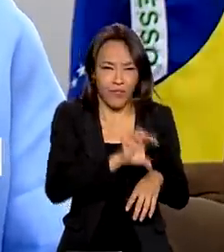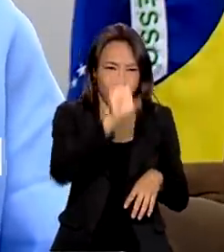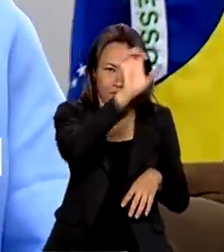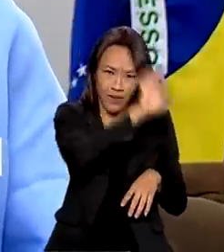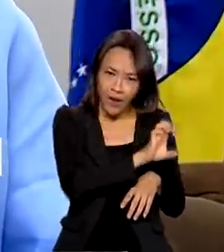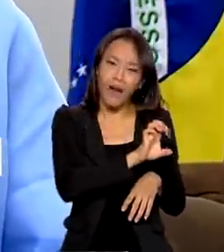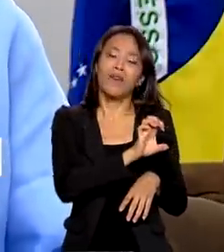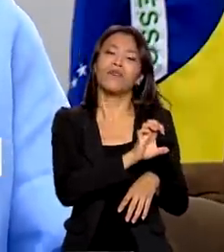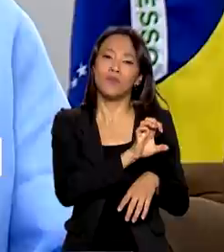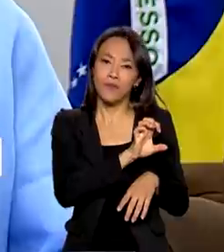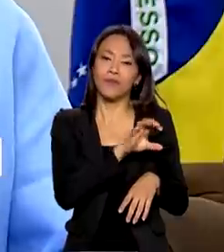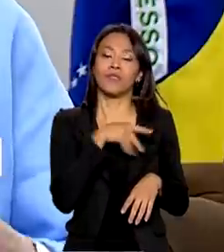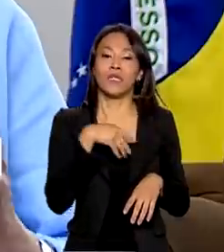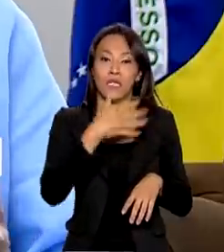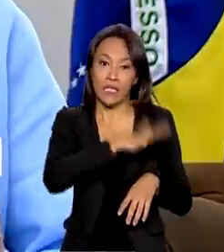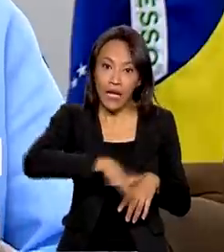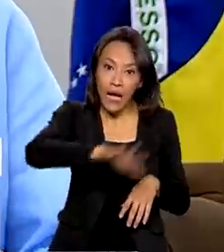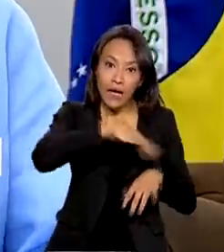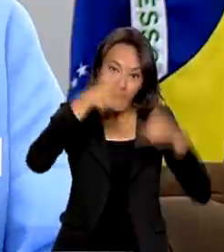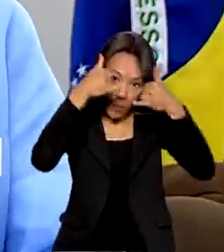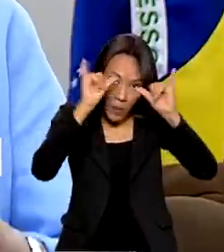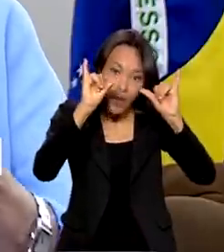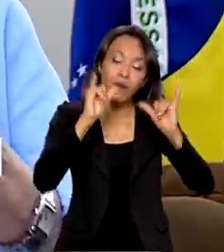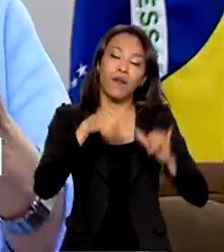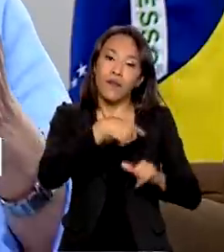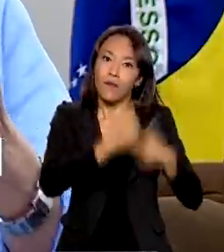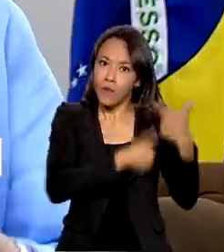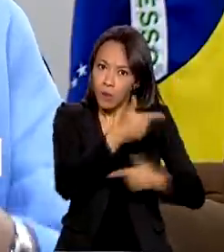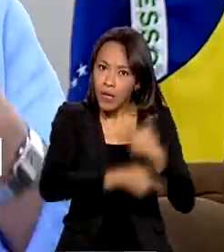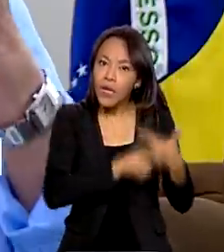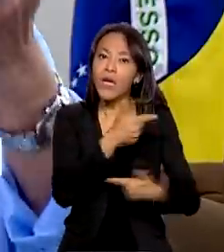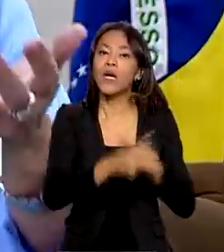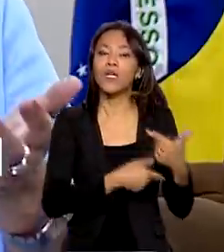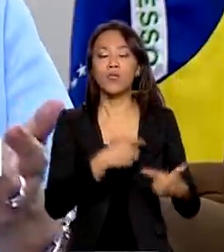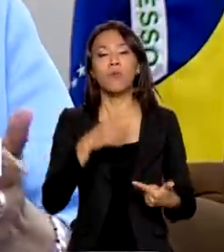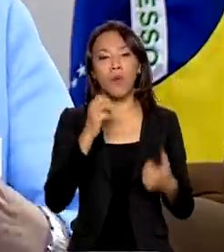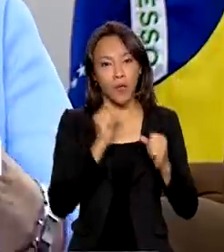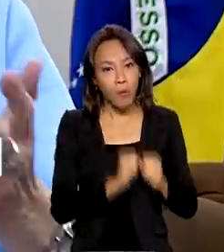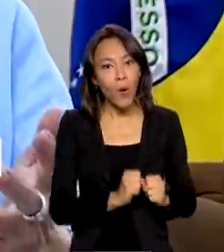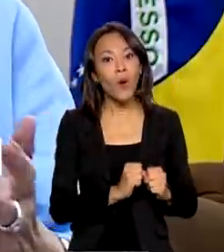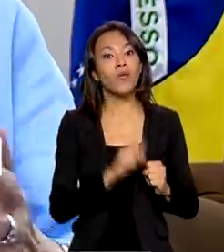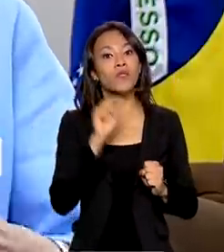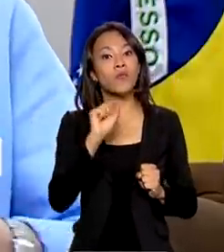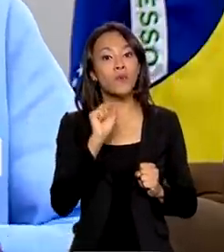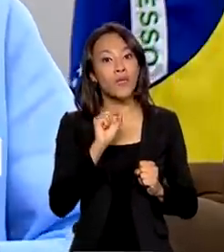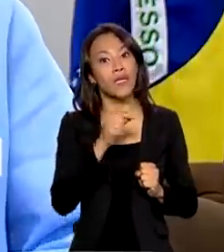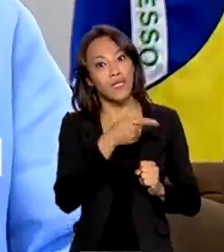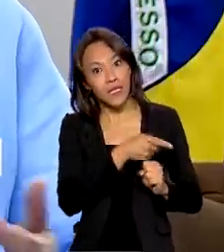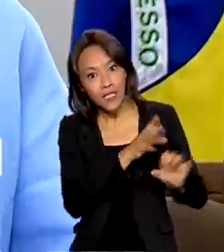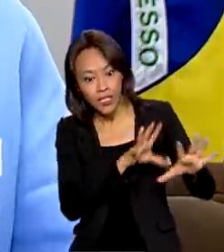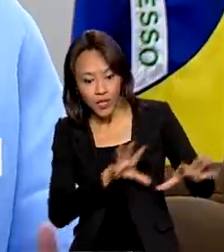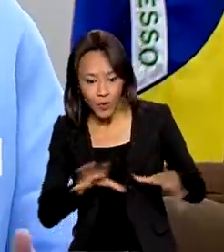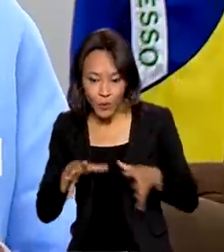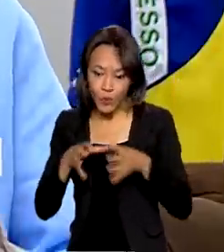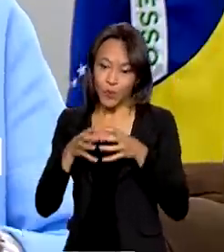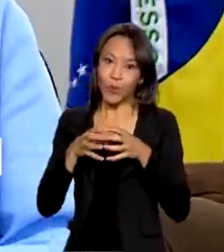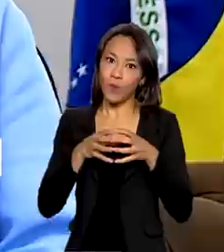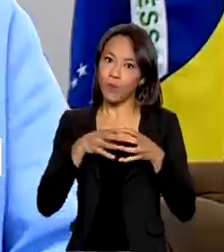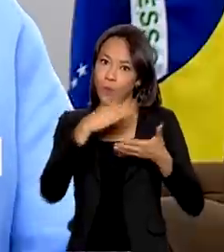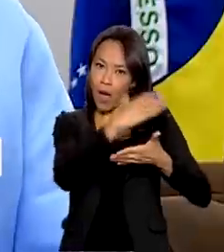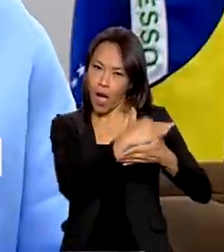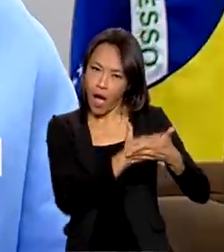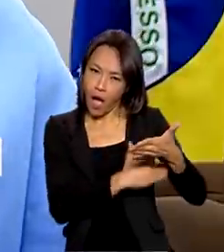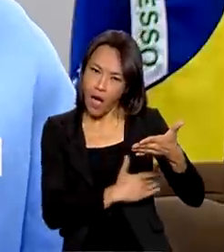importantes da nossa pecuária que trabalham para que a também possam ser levados ao aí é com todo o trabalho